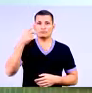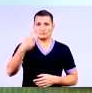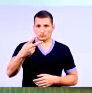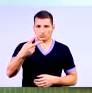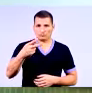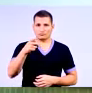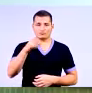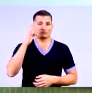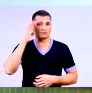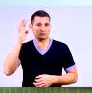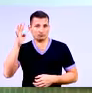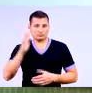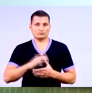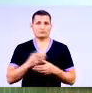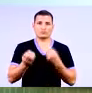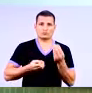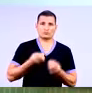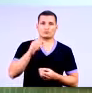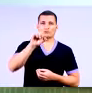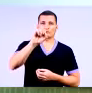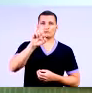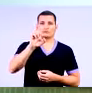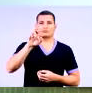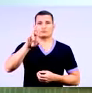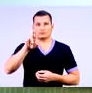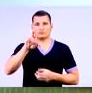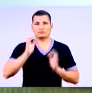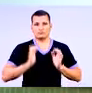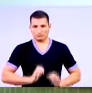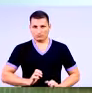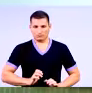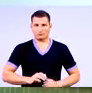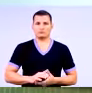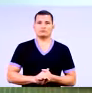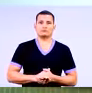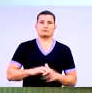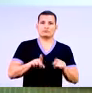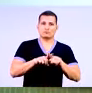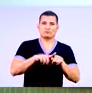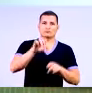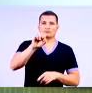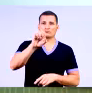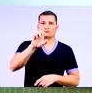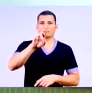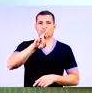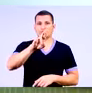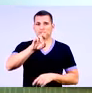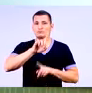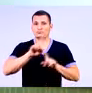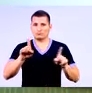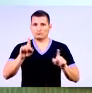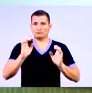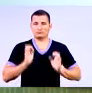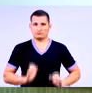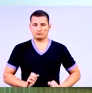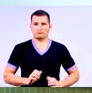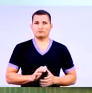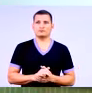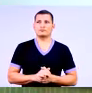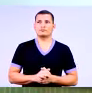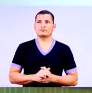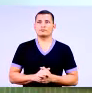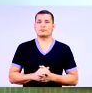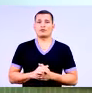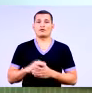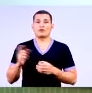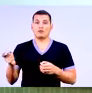sobre o ser ético e o ser não ético, vamos chamar assim, classificar assim. também no retorno,